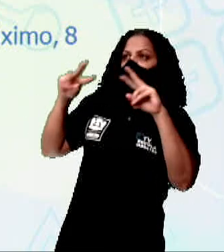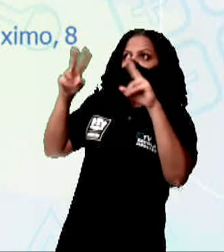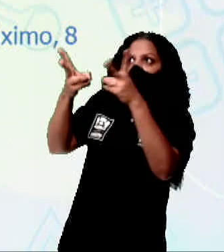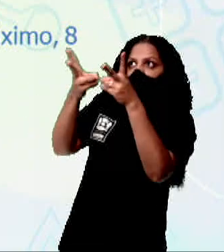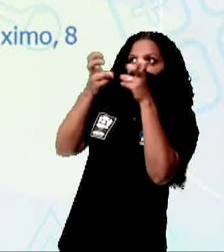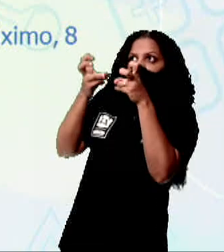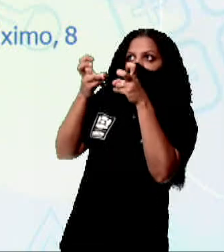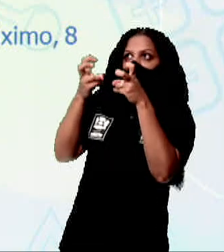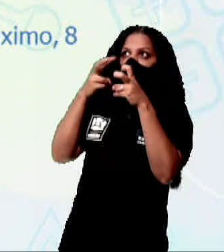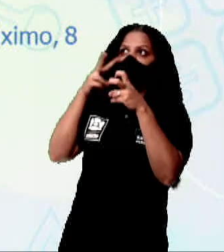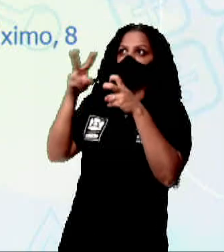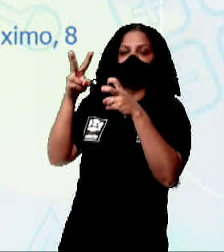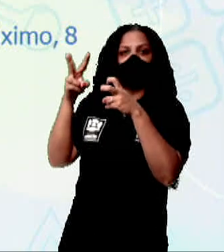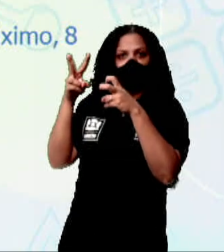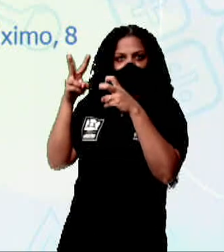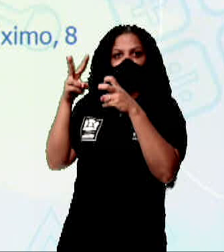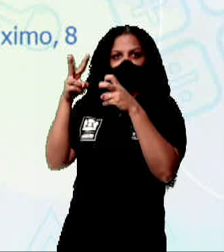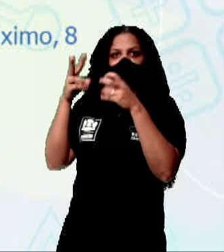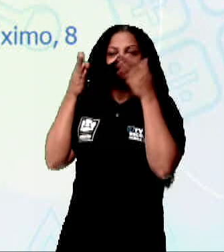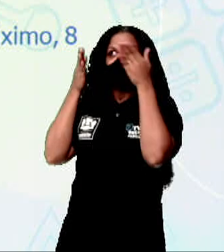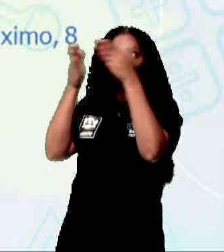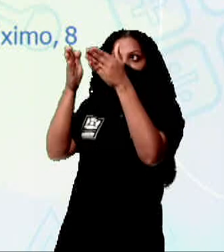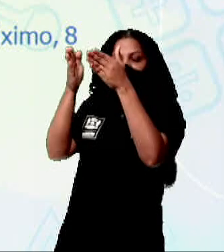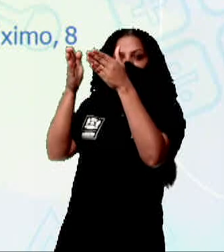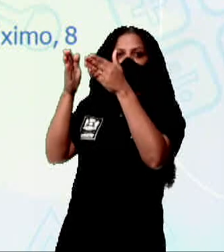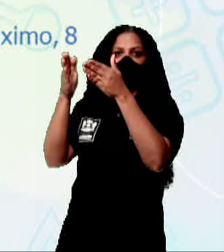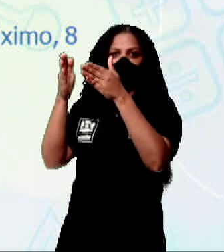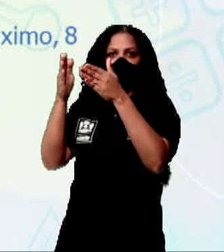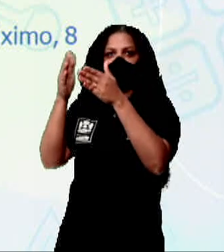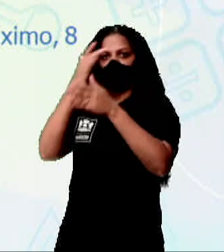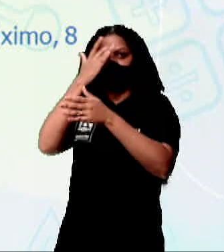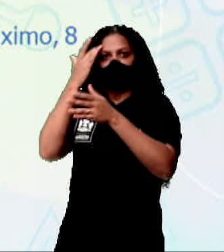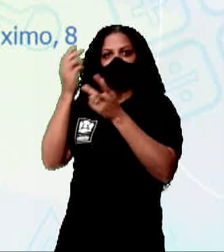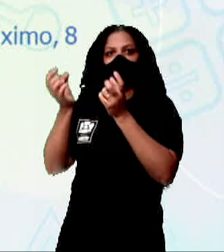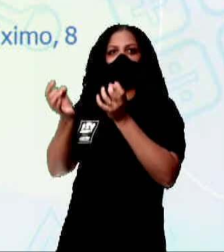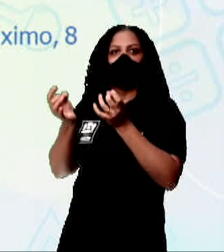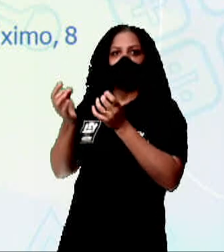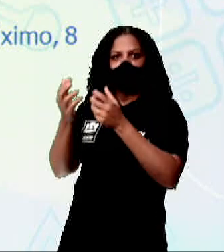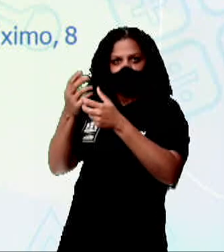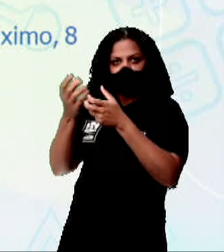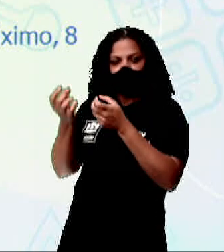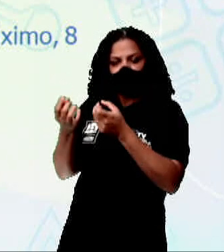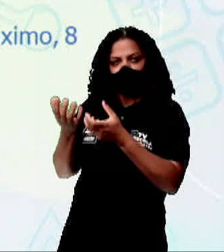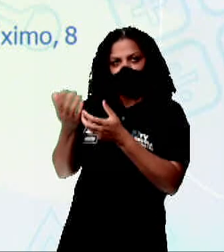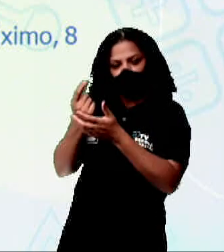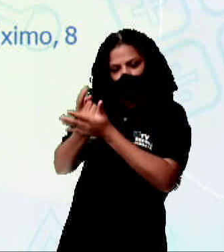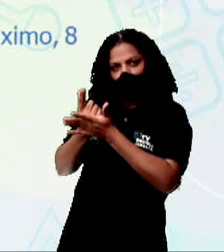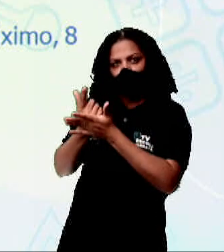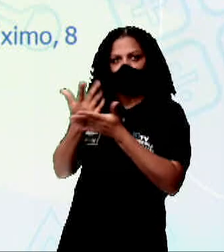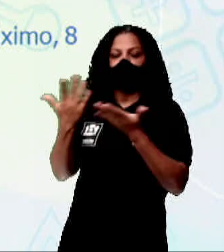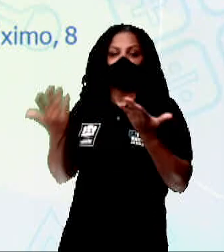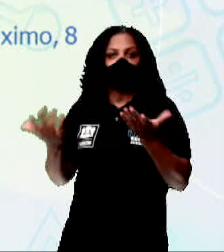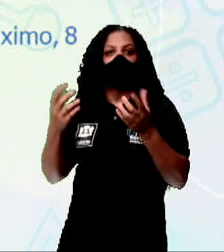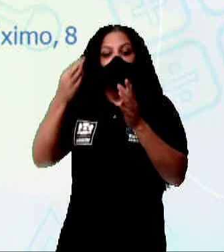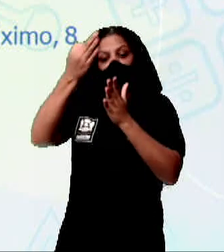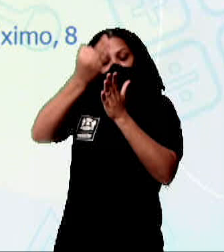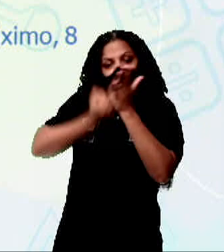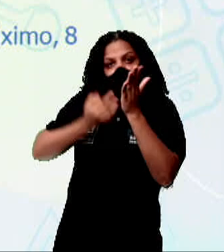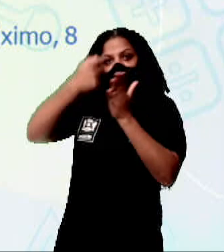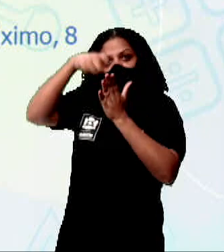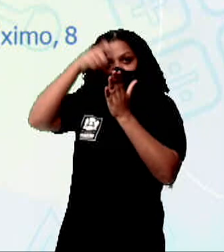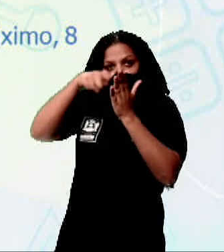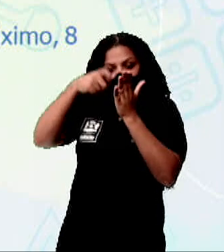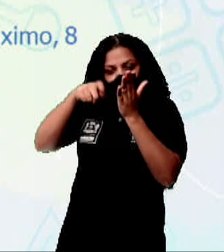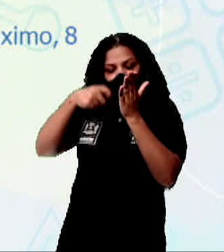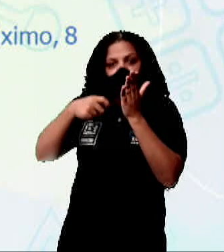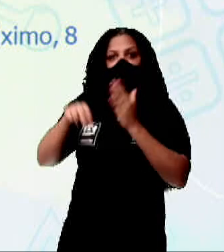consumidor. Predominância da linguagem não verbal, que é a imagem, pouco uso da linguagem verbal, texto escrito. Recomenda-se usar, no